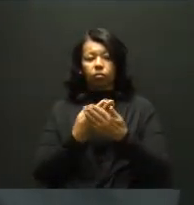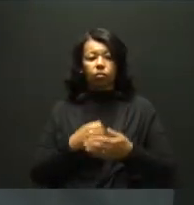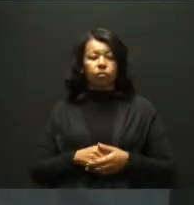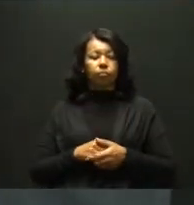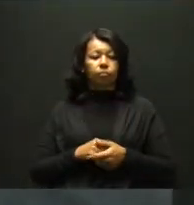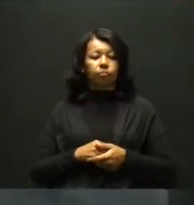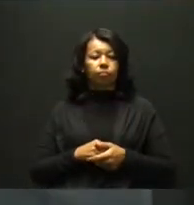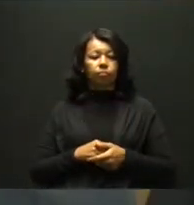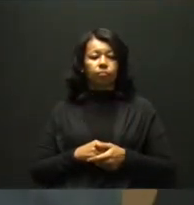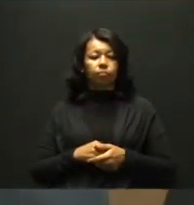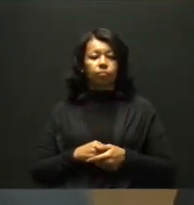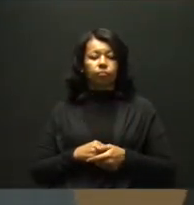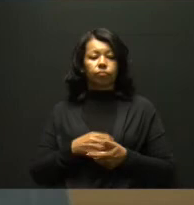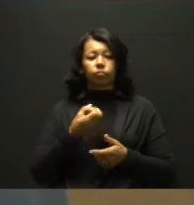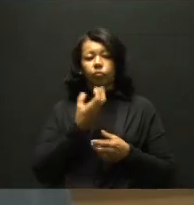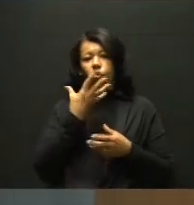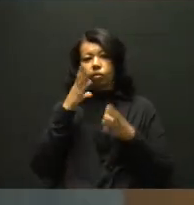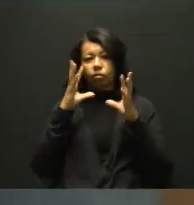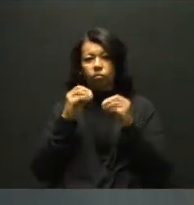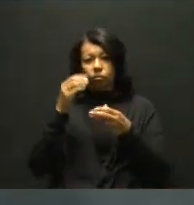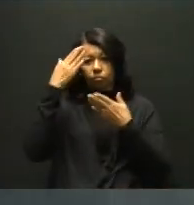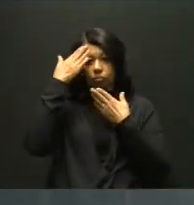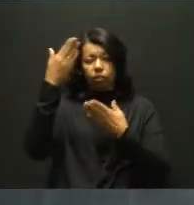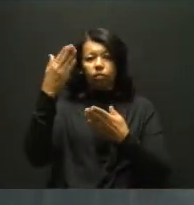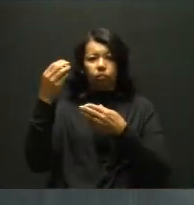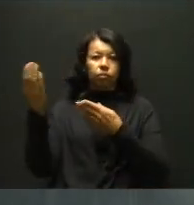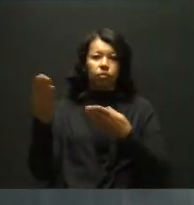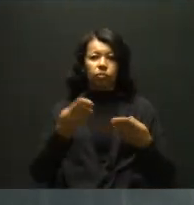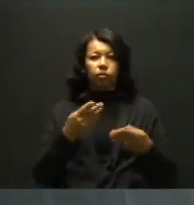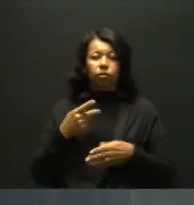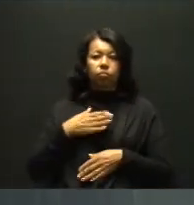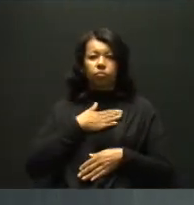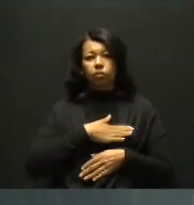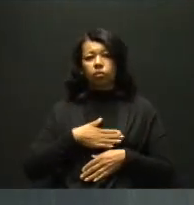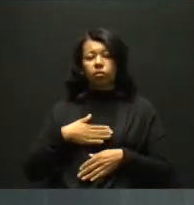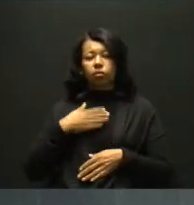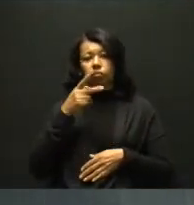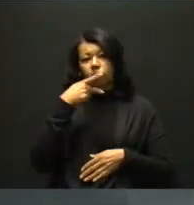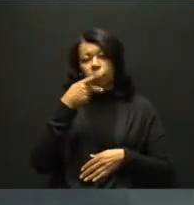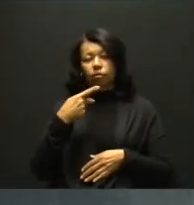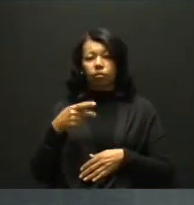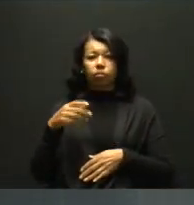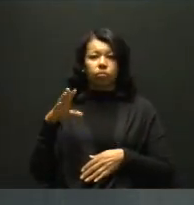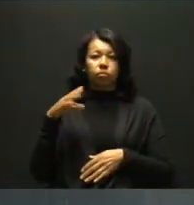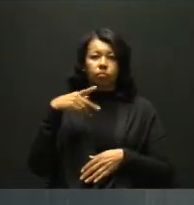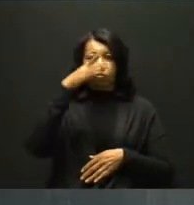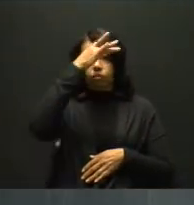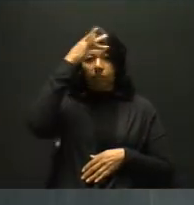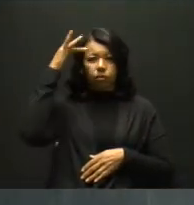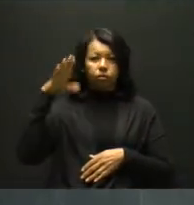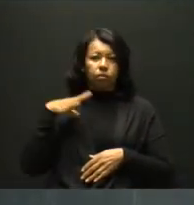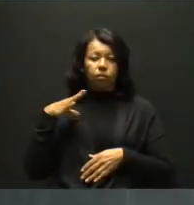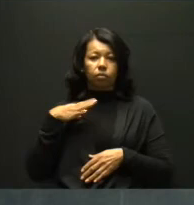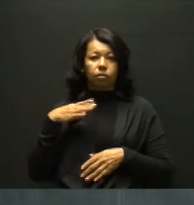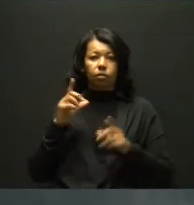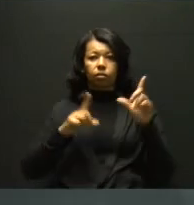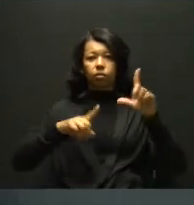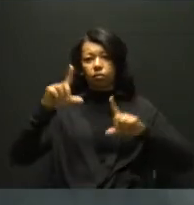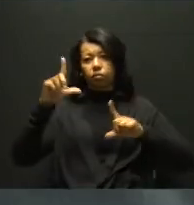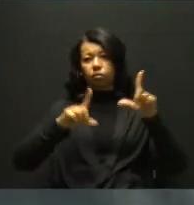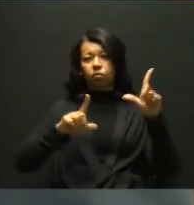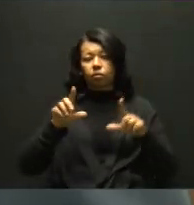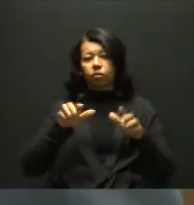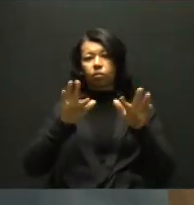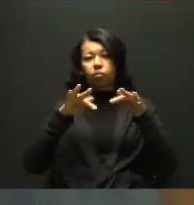obrigado obrigado márcio pelo convite é sempre um prazer estar falando com todo o pessoal da nossa cidade da tv câmara é um